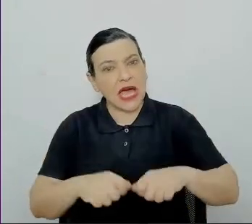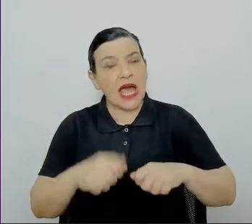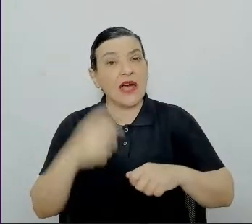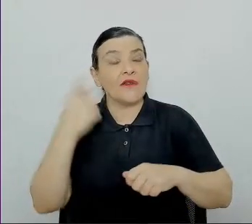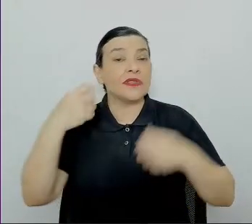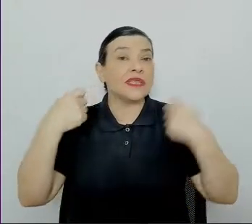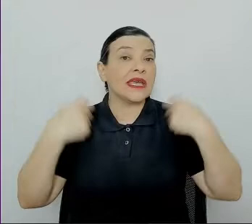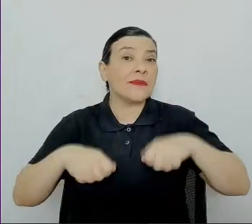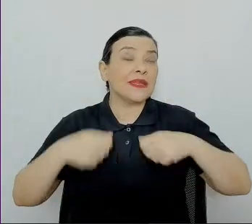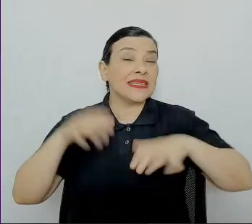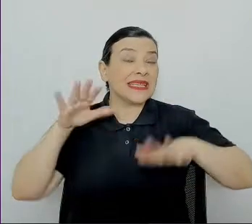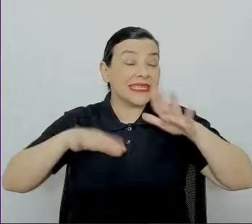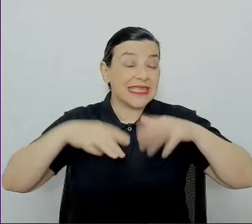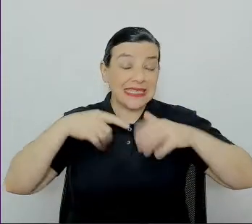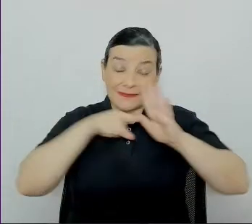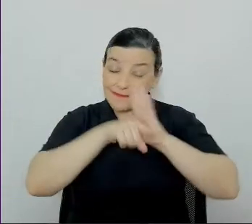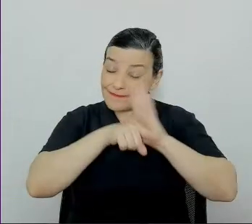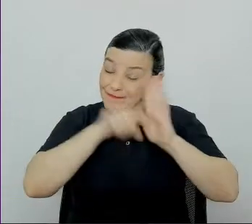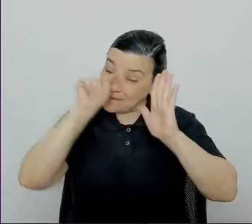mais profundo na mensuração.